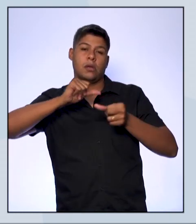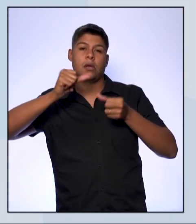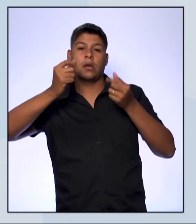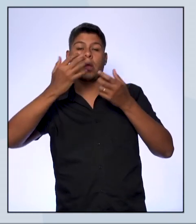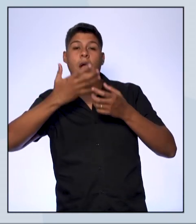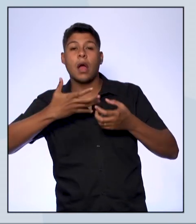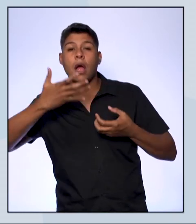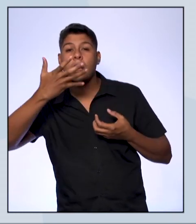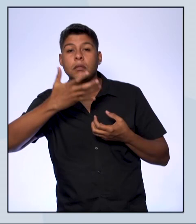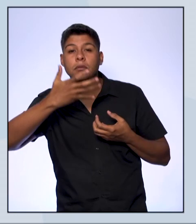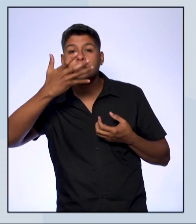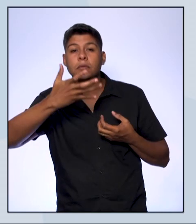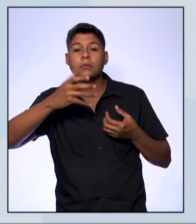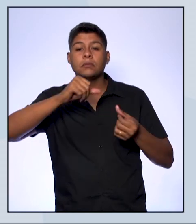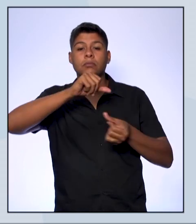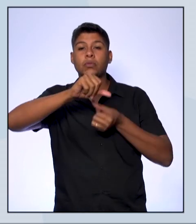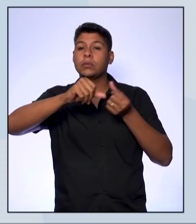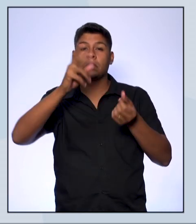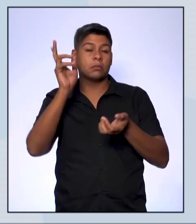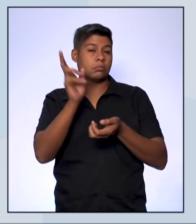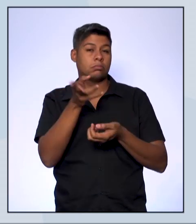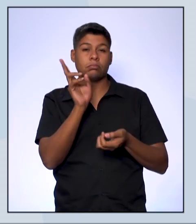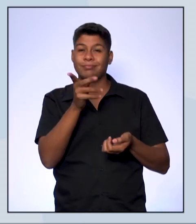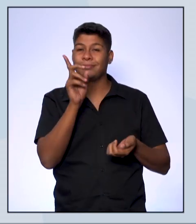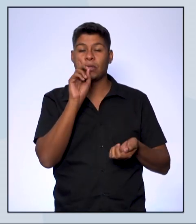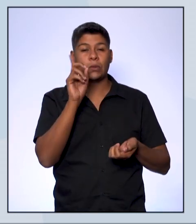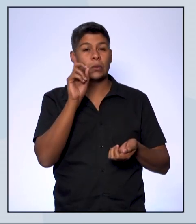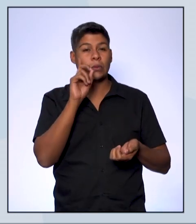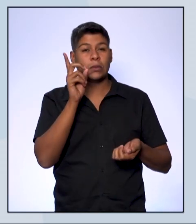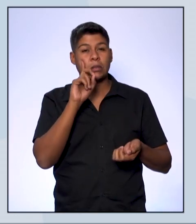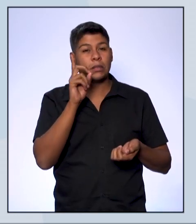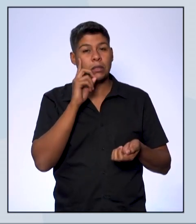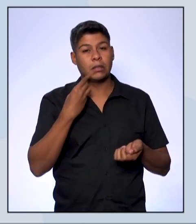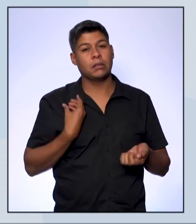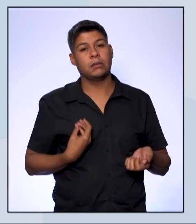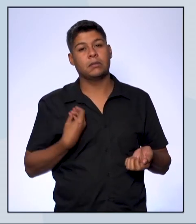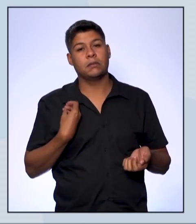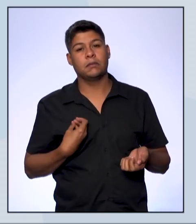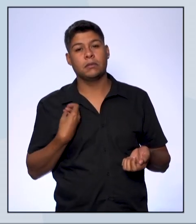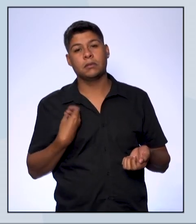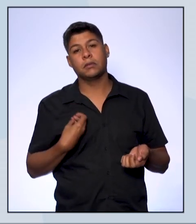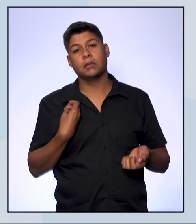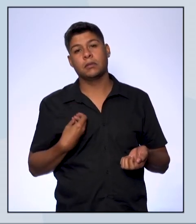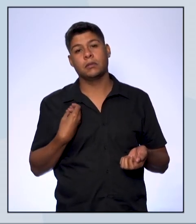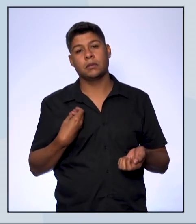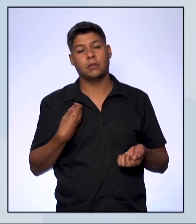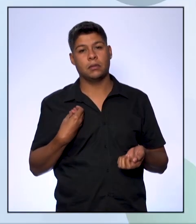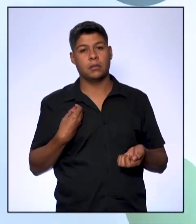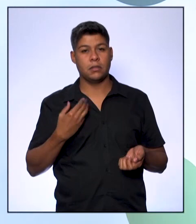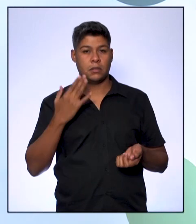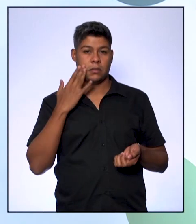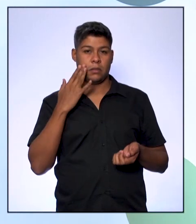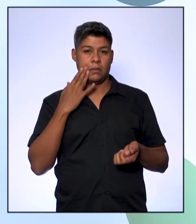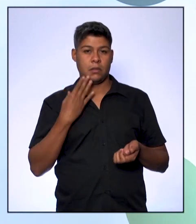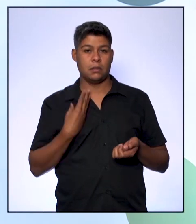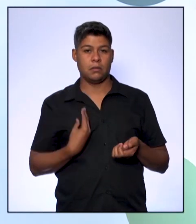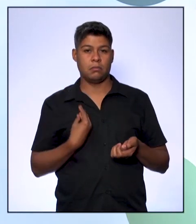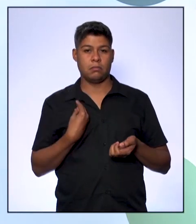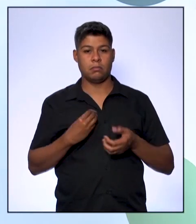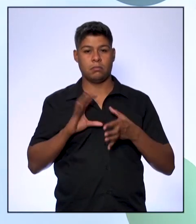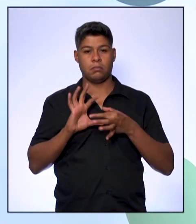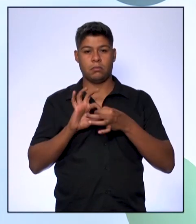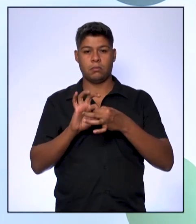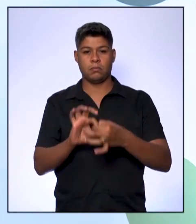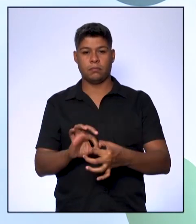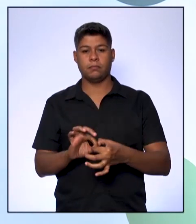e afora este mudar-se cada dia outra mudança faz de mor espanto que não se muda já como soia